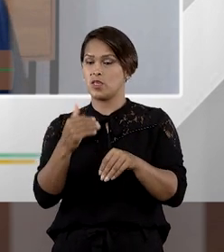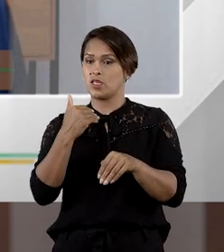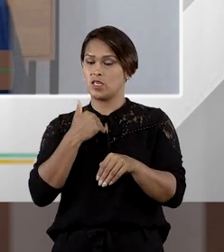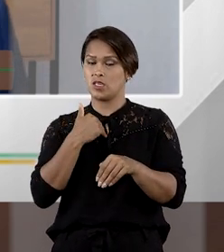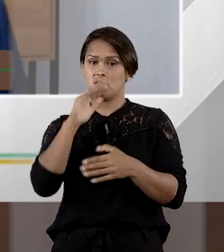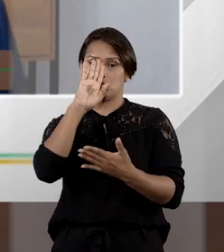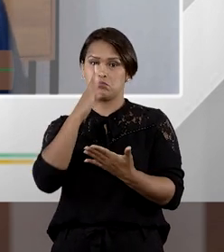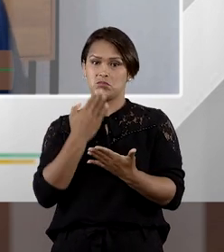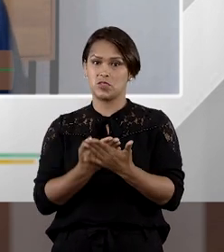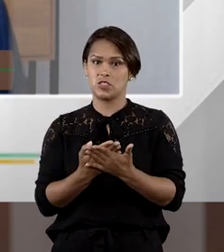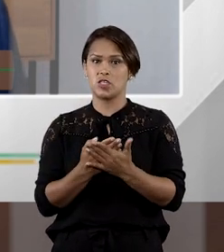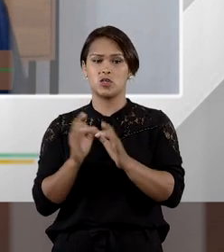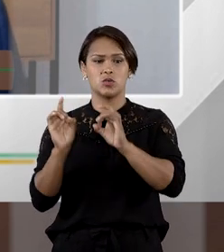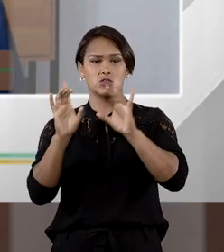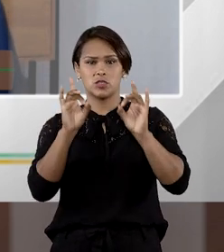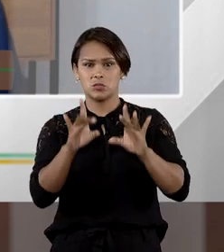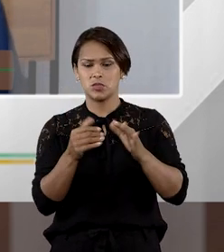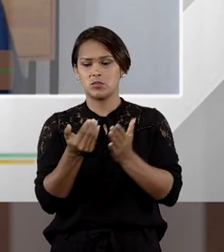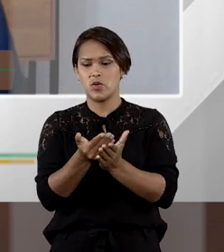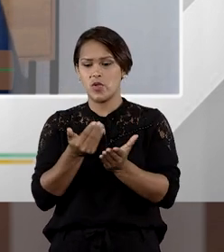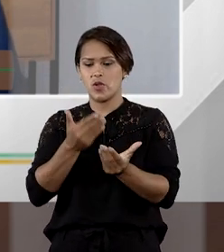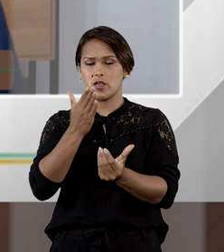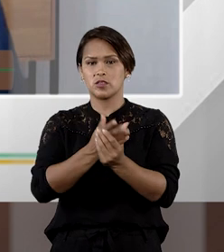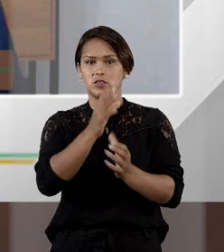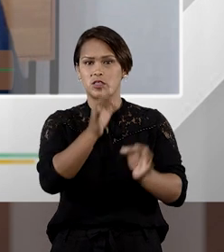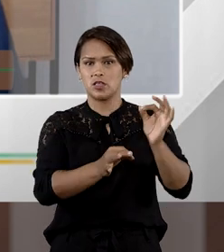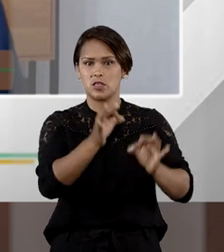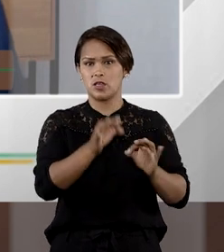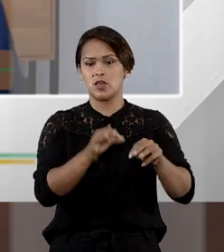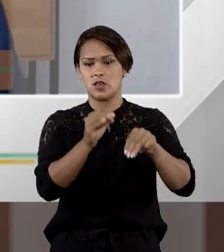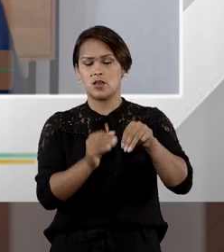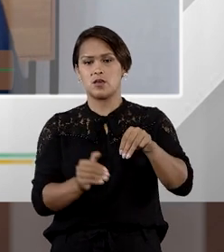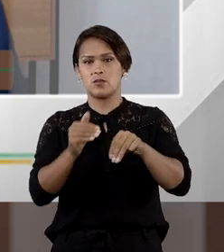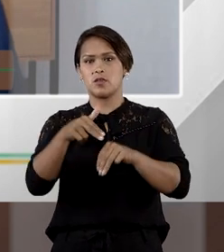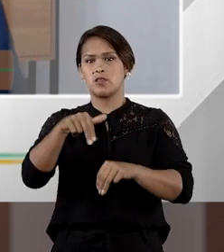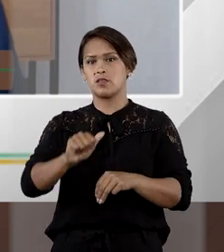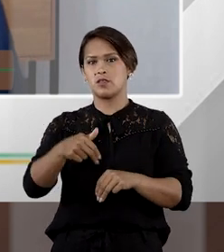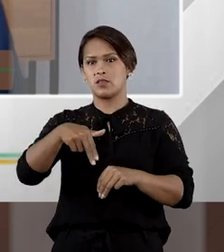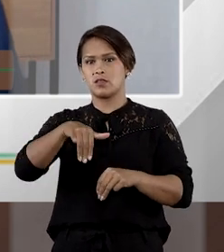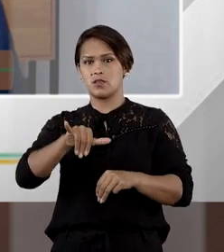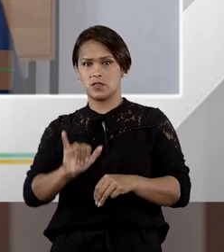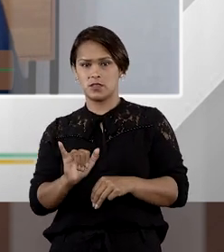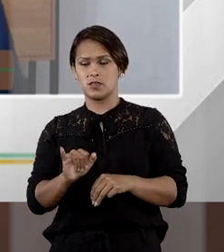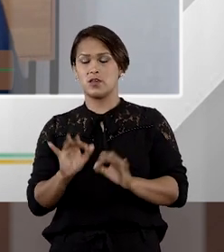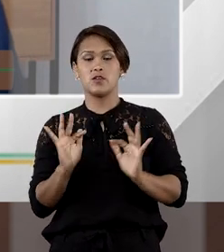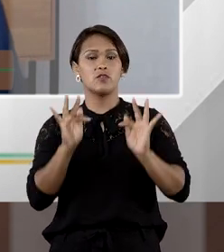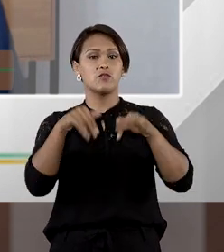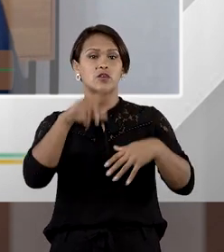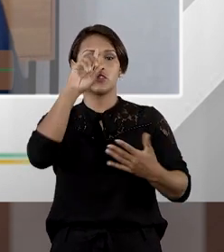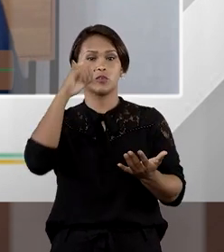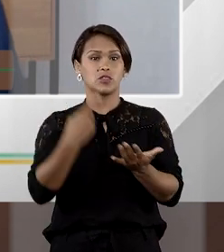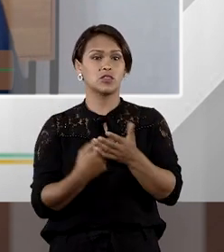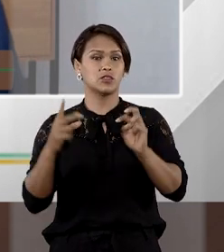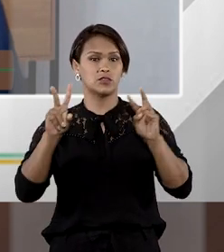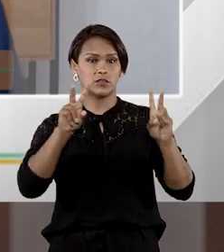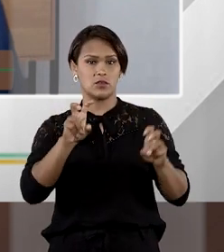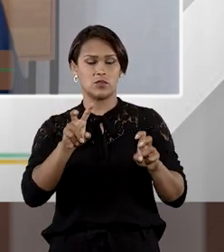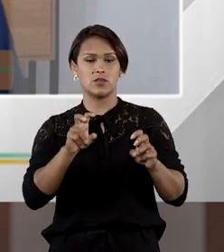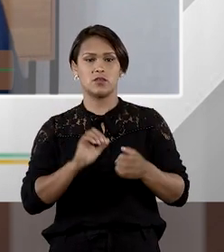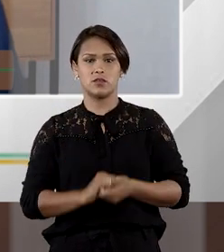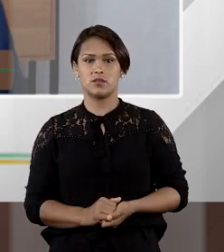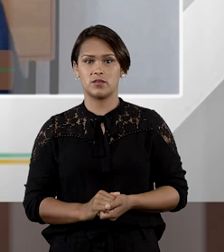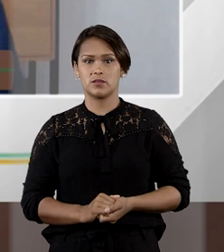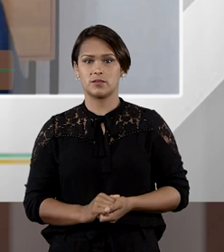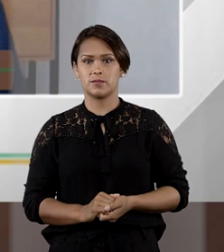mim, tem os principais precedentes sobre alimentos, que é a ministra Franci Andrique, foi a última a decidir sobre o tema, né?